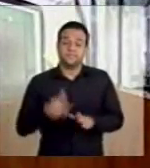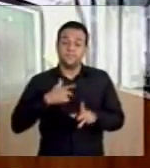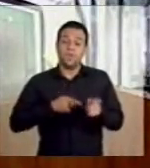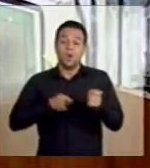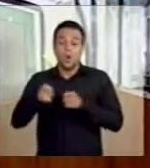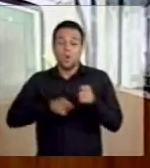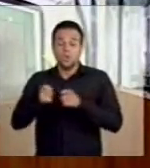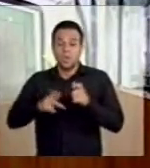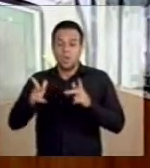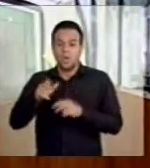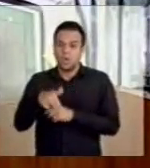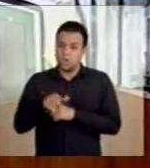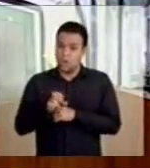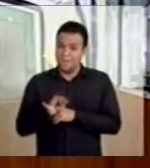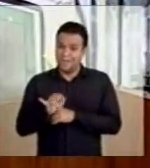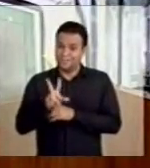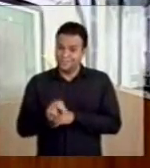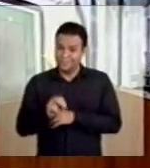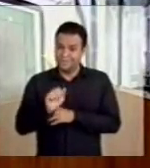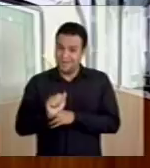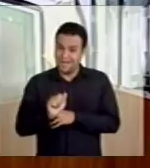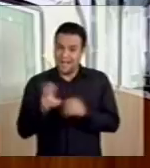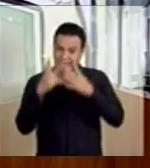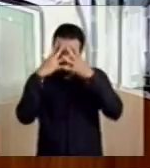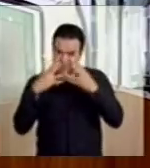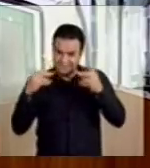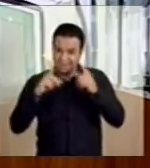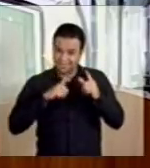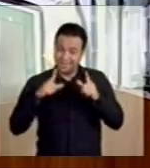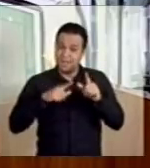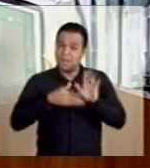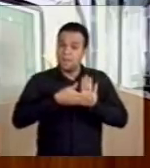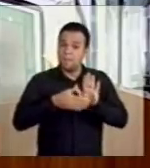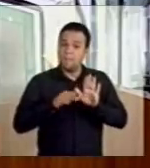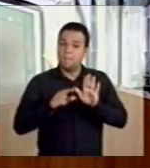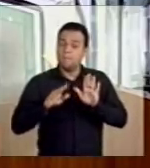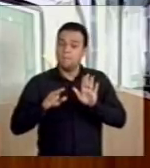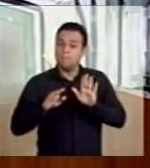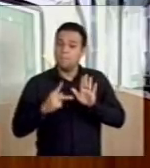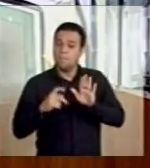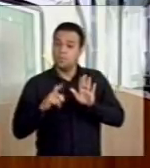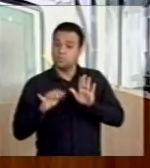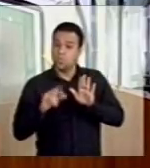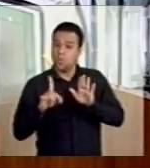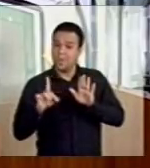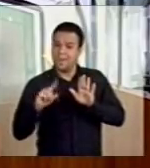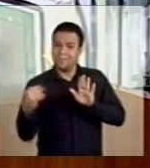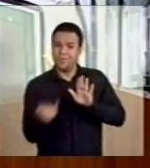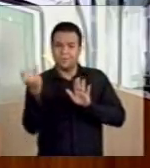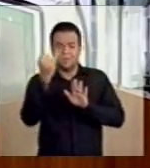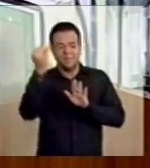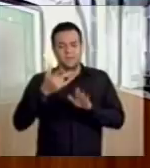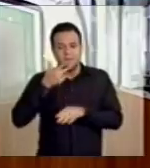normativo abstrato encontra suporte legitimador em postulados fundamentais, como, repita-se,